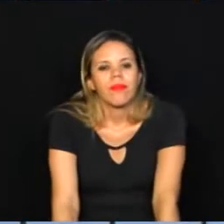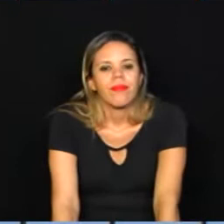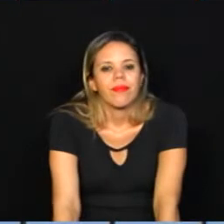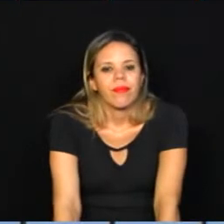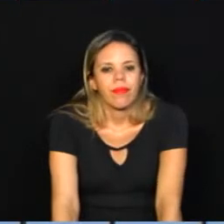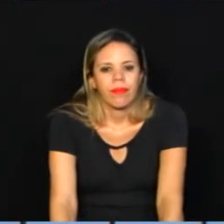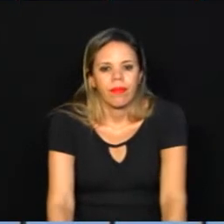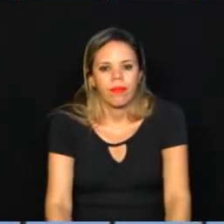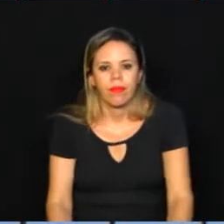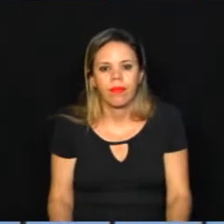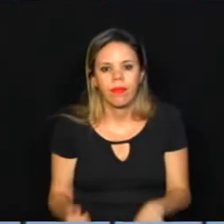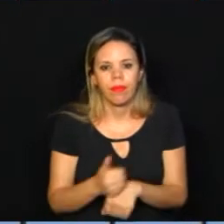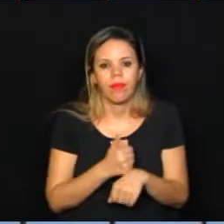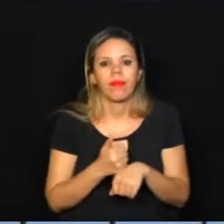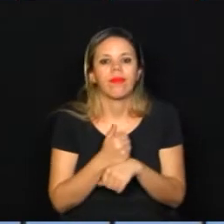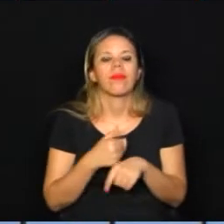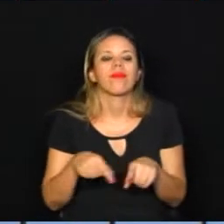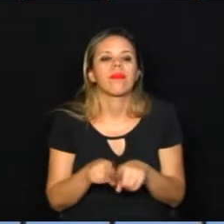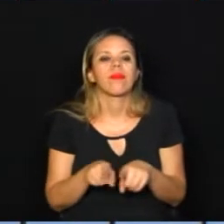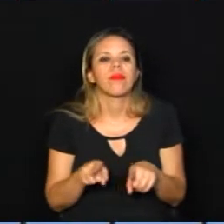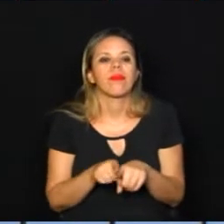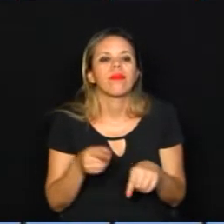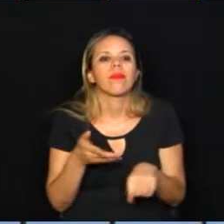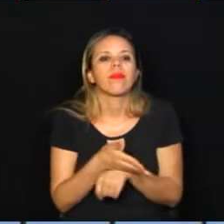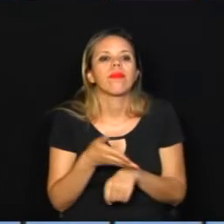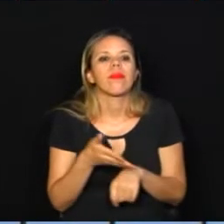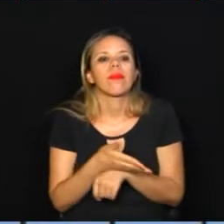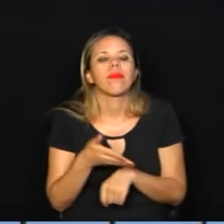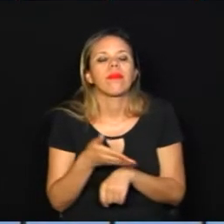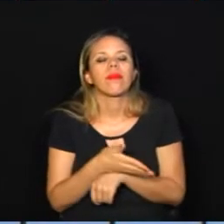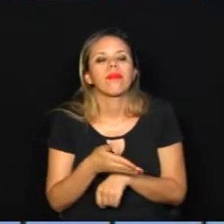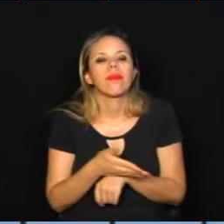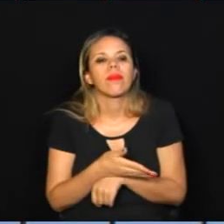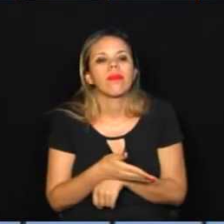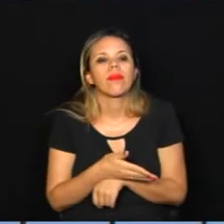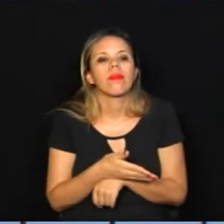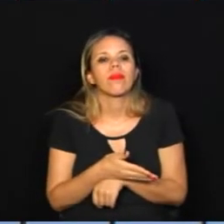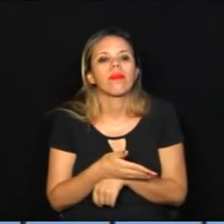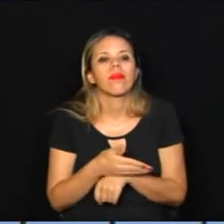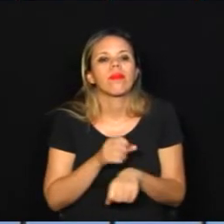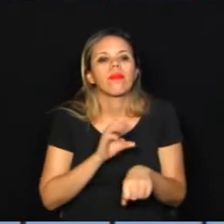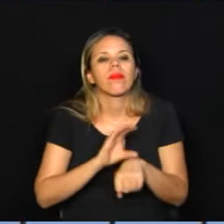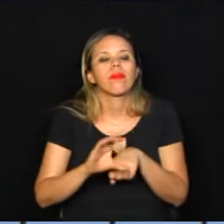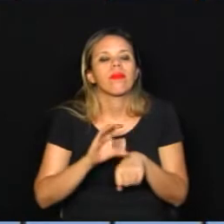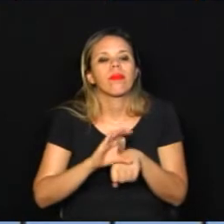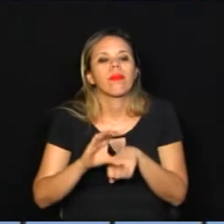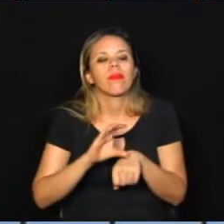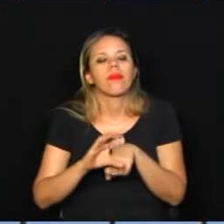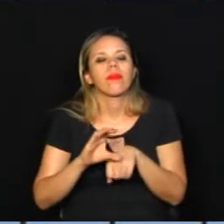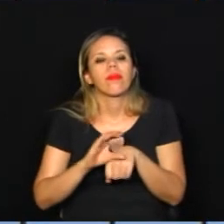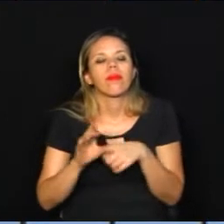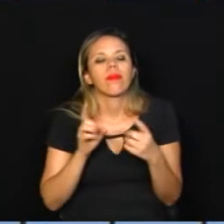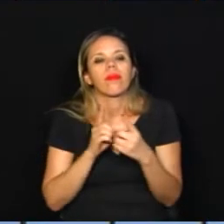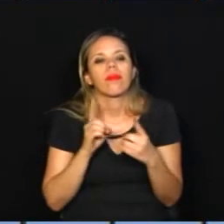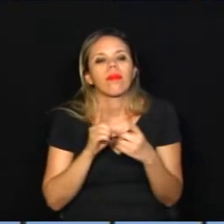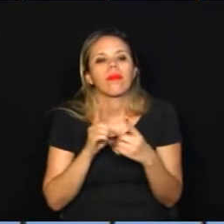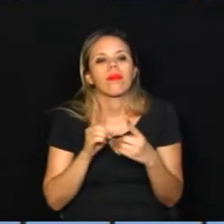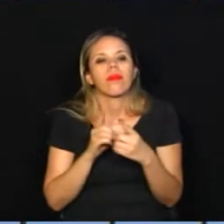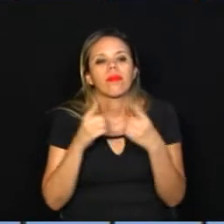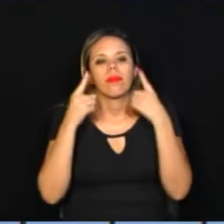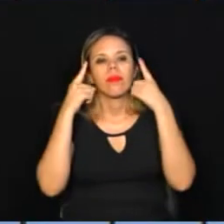E os profissionais também vão participar e passar por uma qualificação para o atendimento na